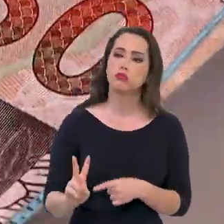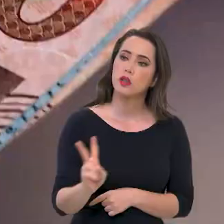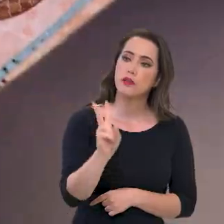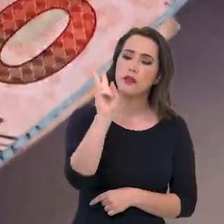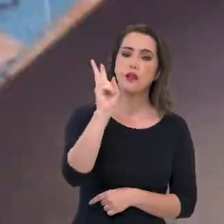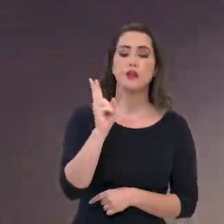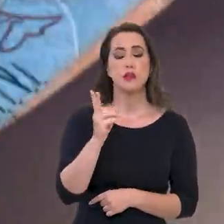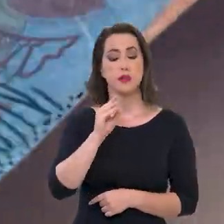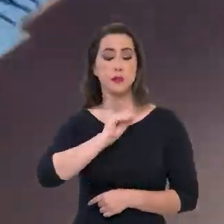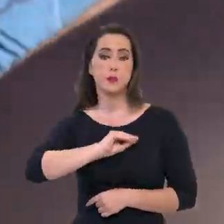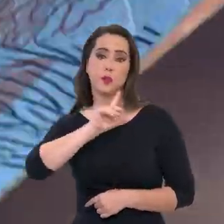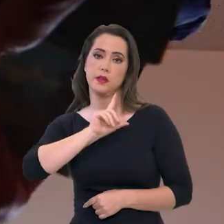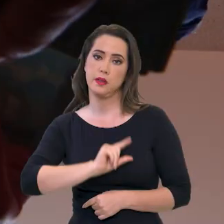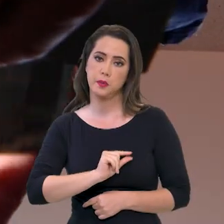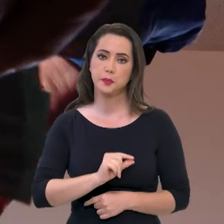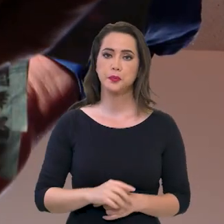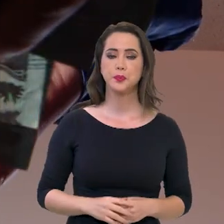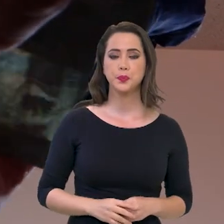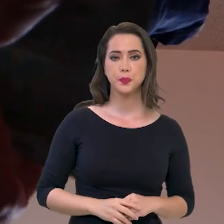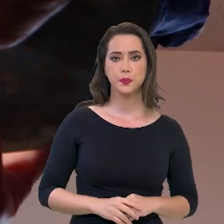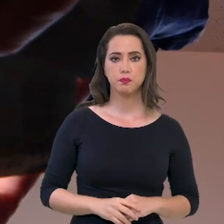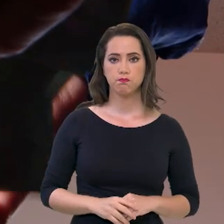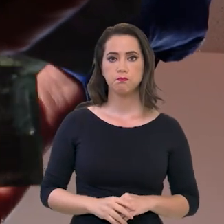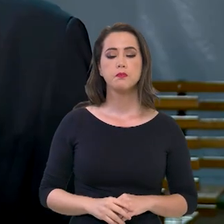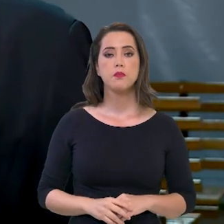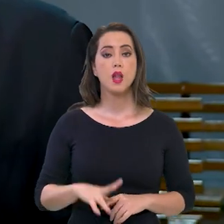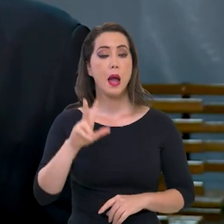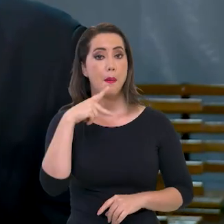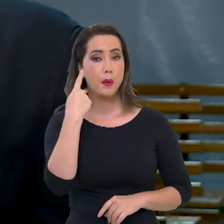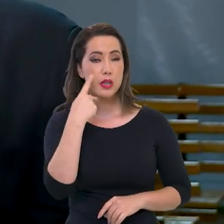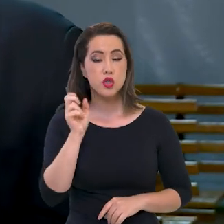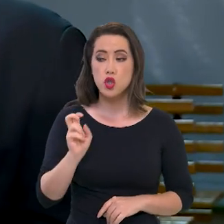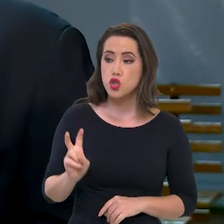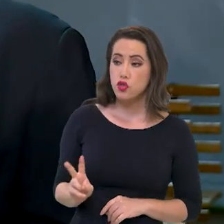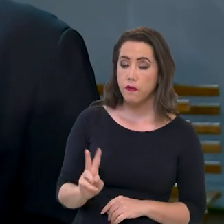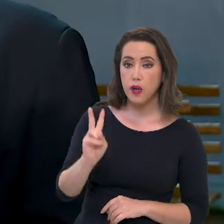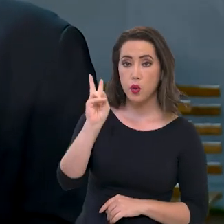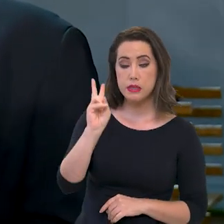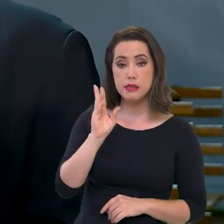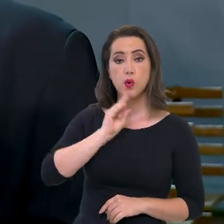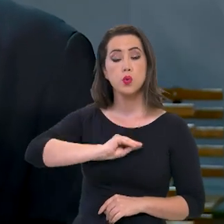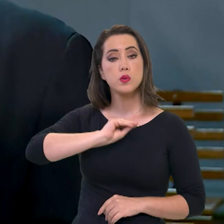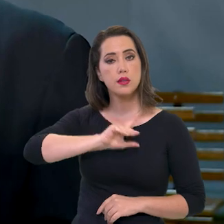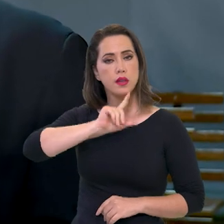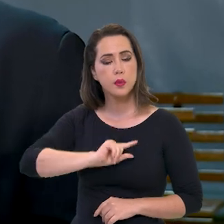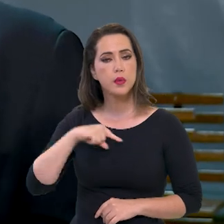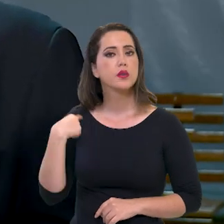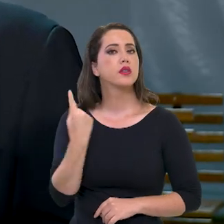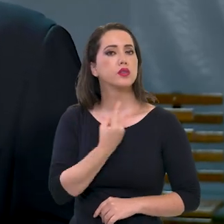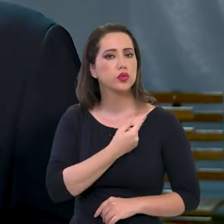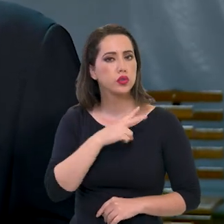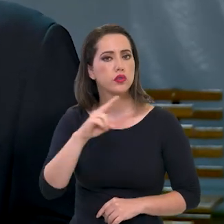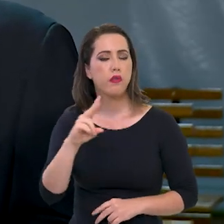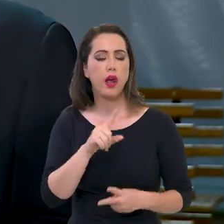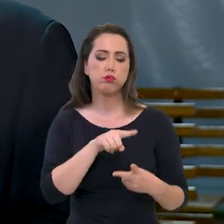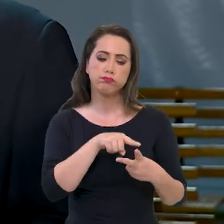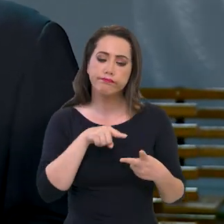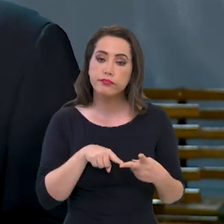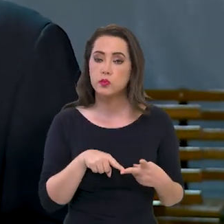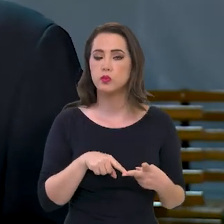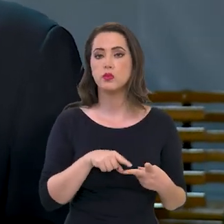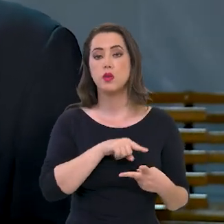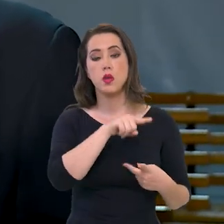e reajuste do mínimo adotada pelo governo. A política de valorização do salário mínimo que nós vamos mandar em